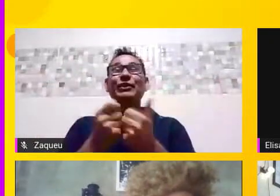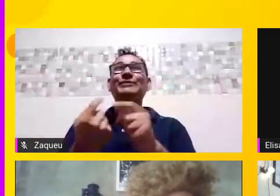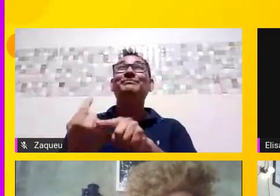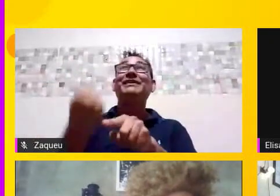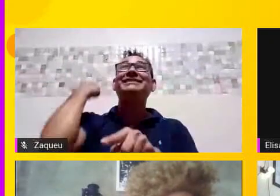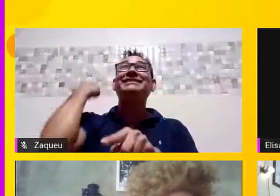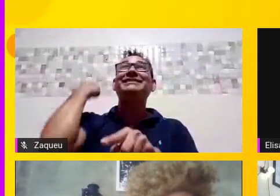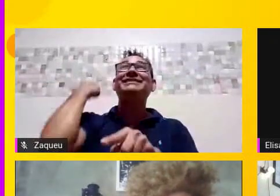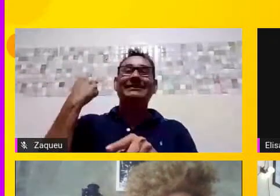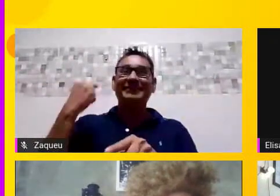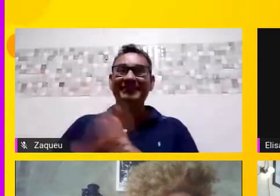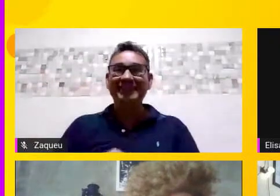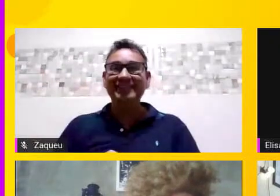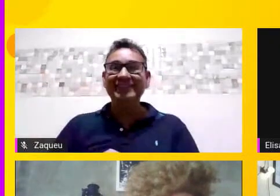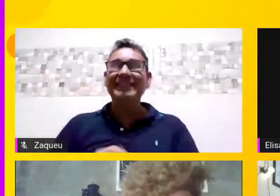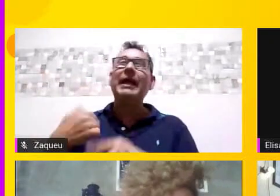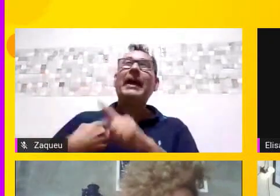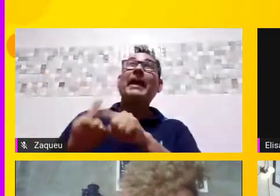17,